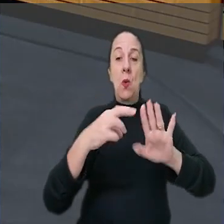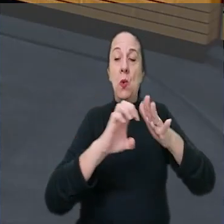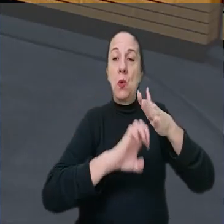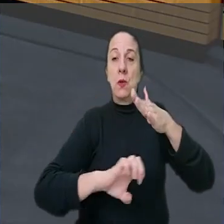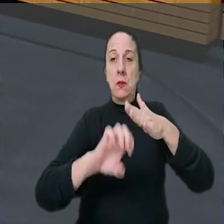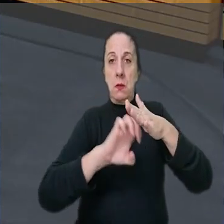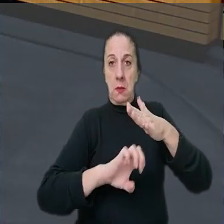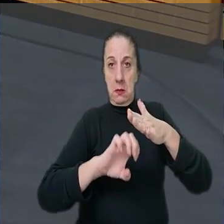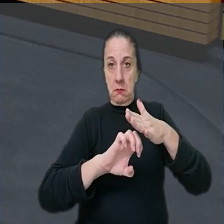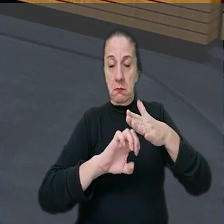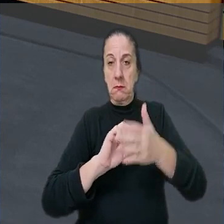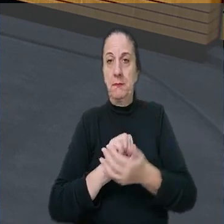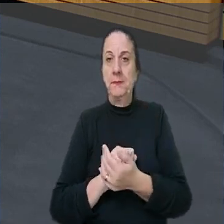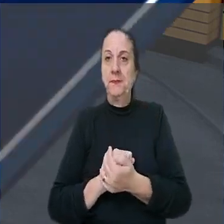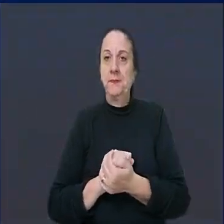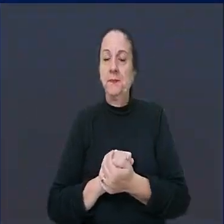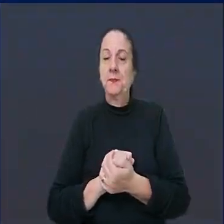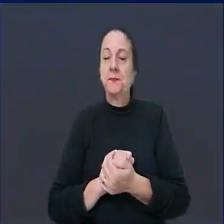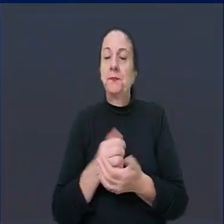rejeitou o recurso da empresa.